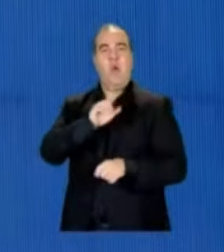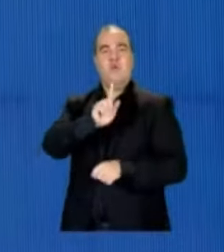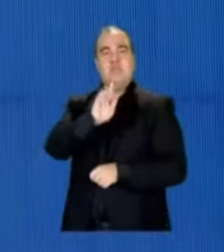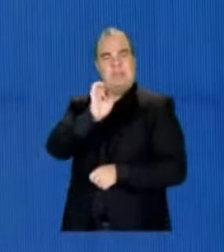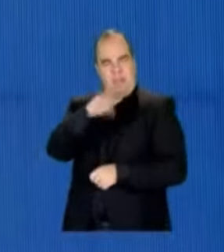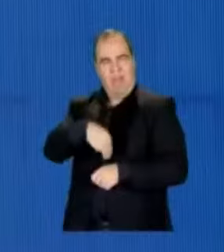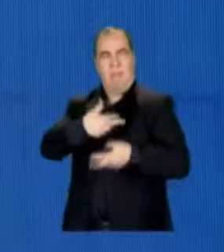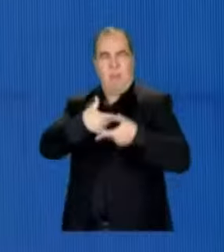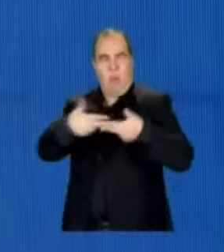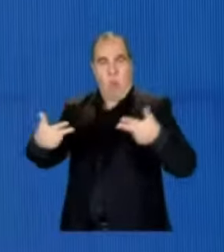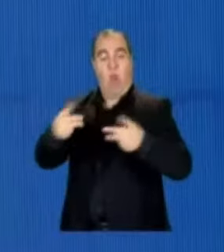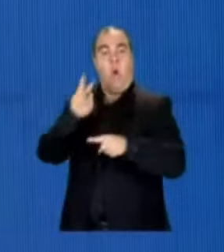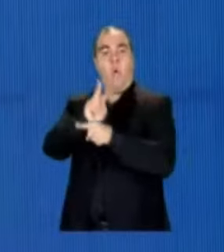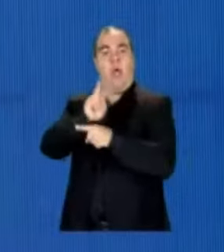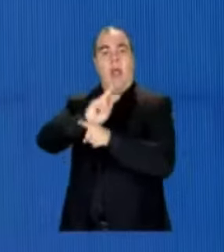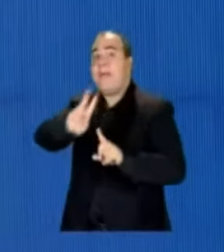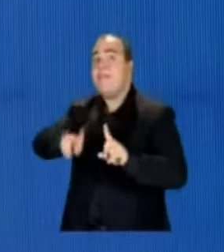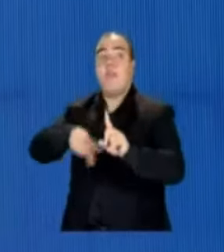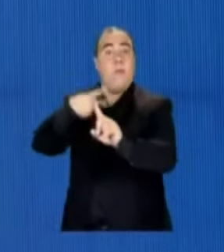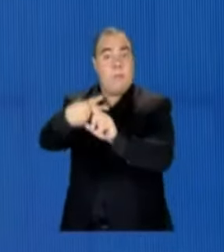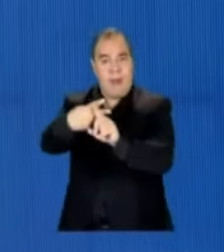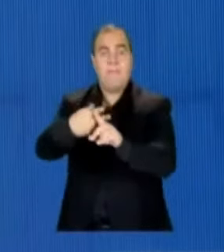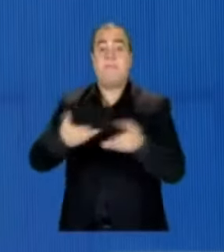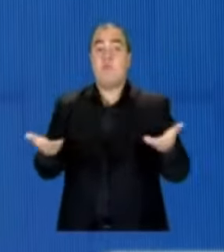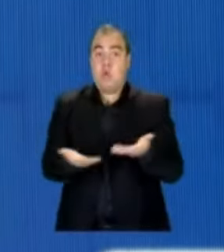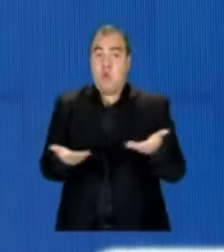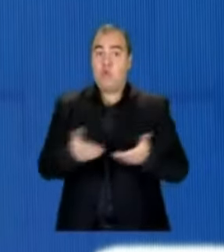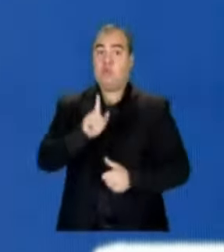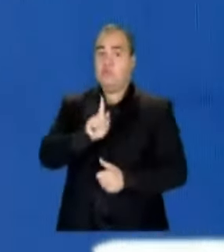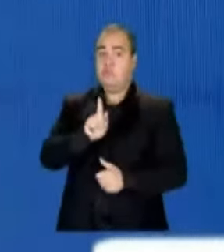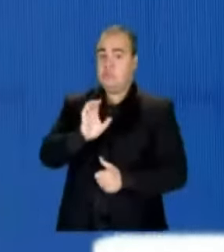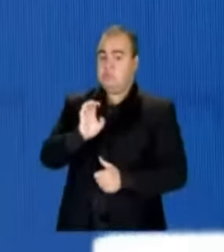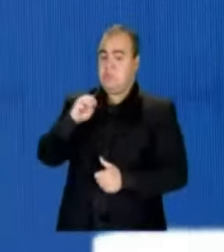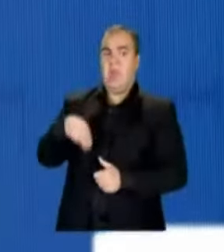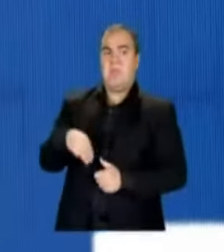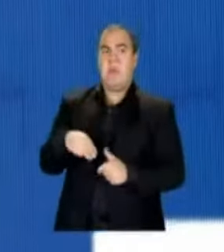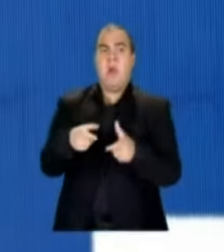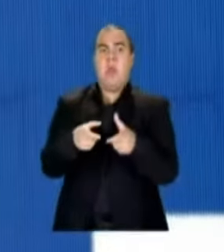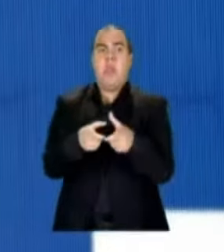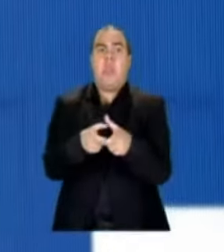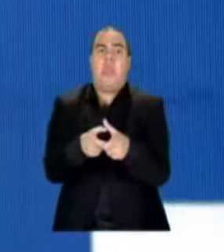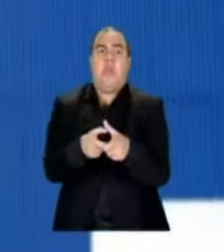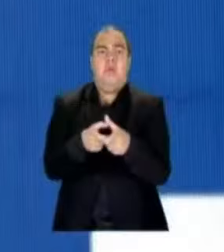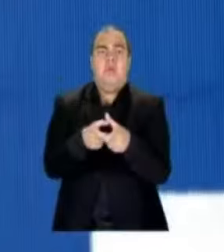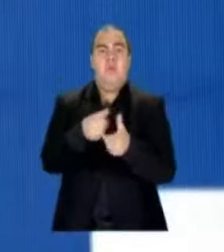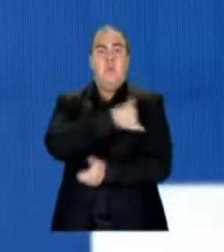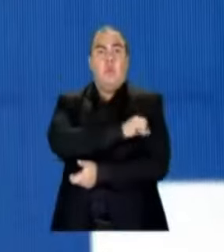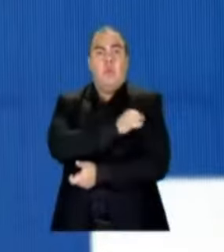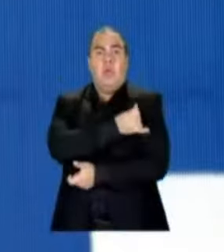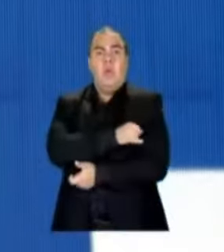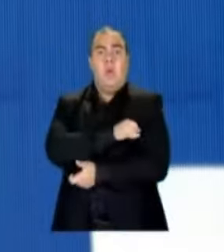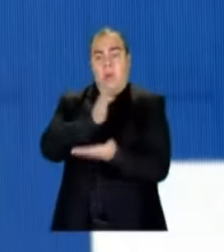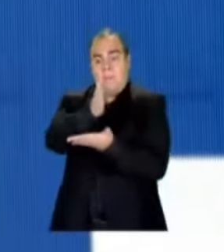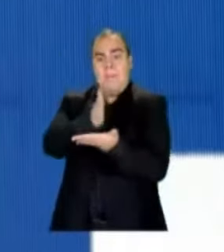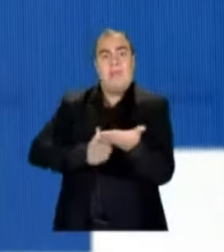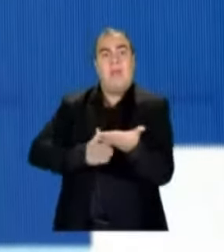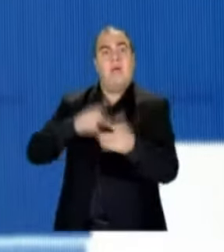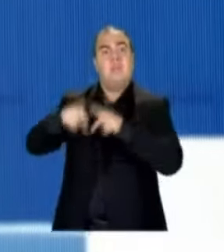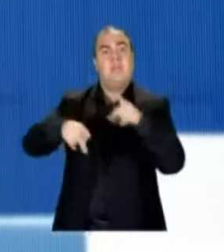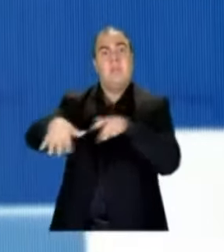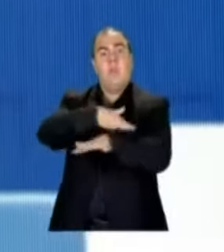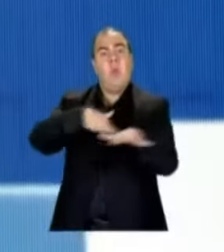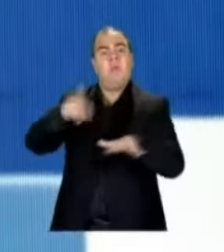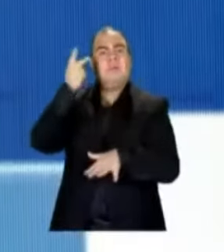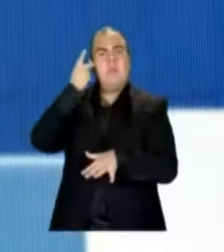vou fazer isso o efetivo da Guarda Civil hoje da cidade de São Paulo é menor que a do Rio de Janeiro que tem metade da população de São Paulo tá